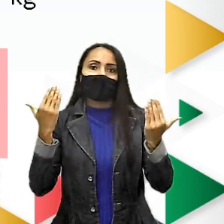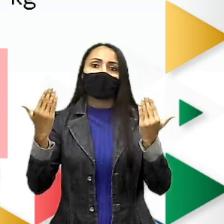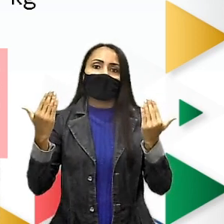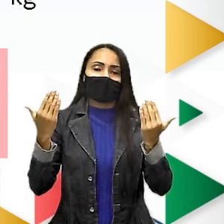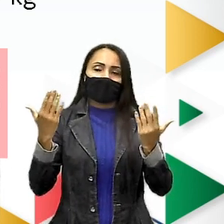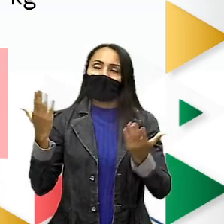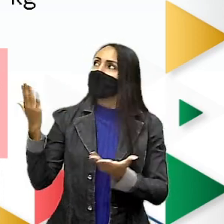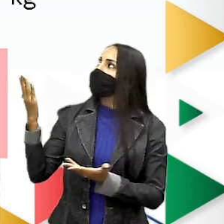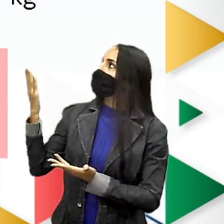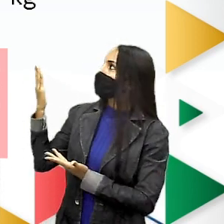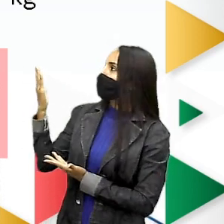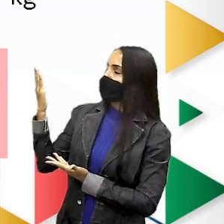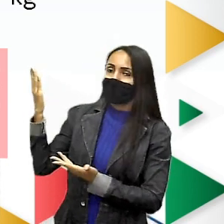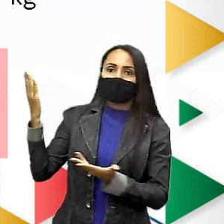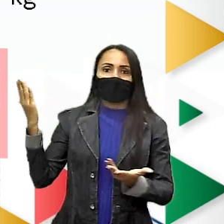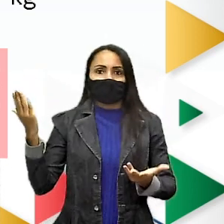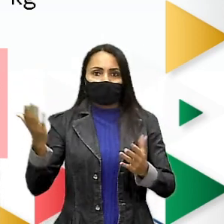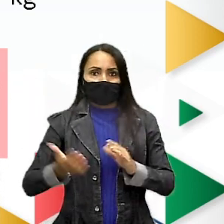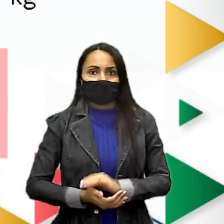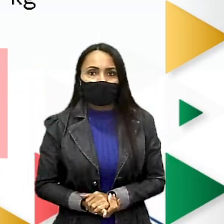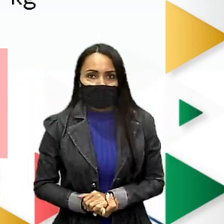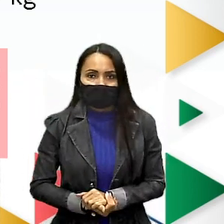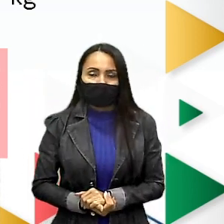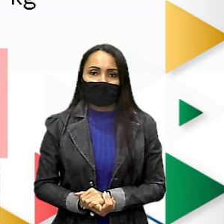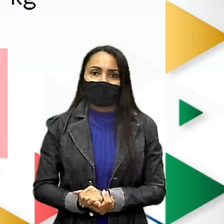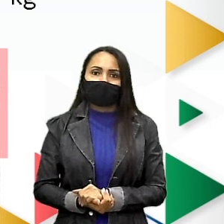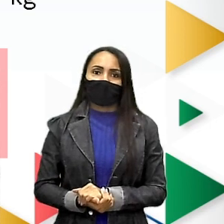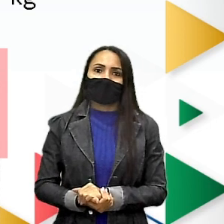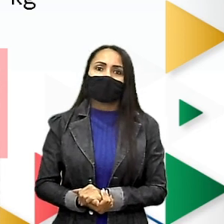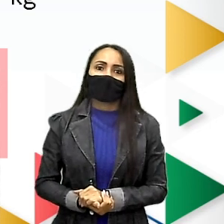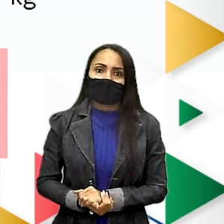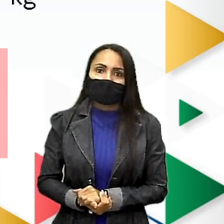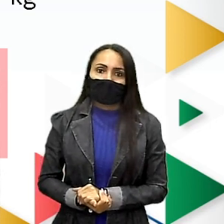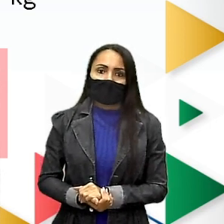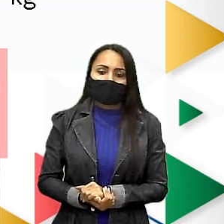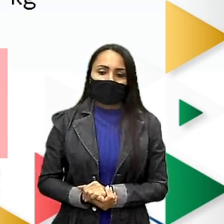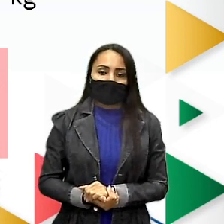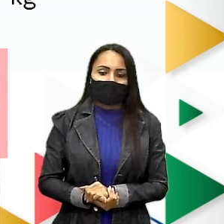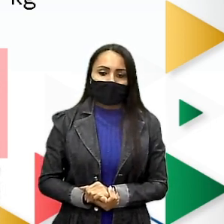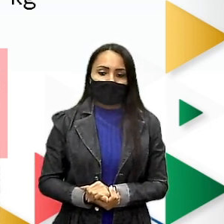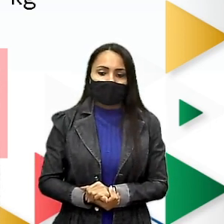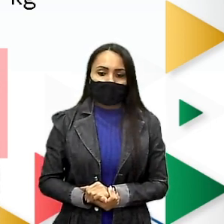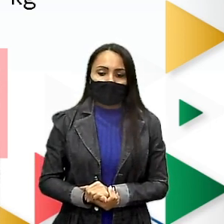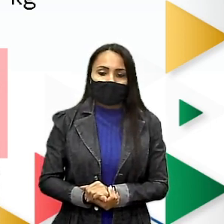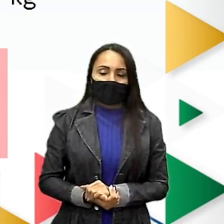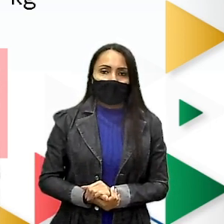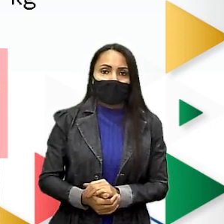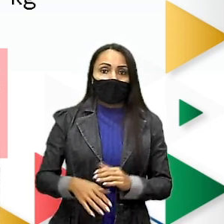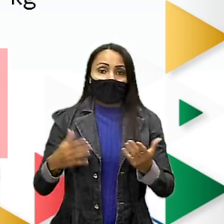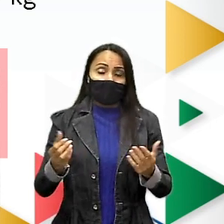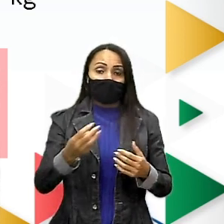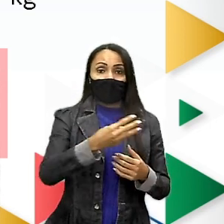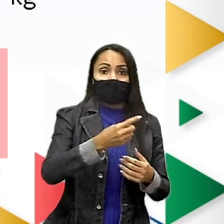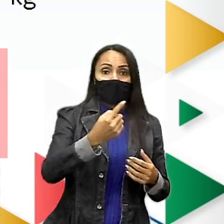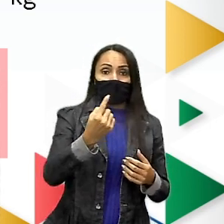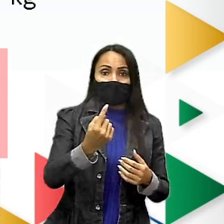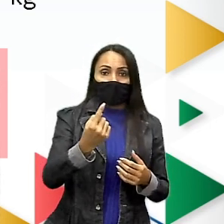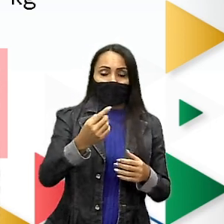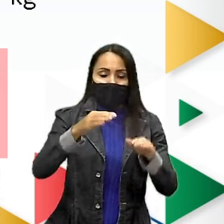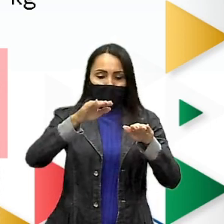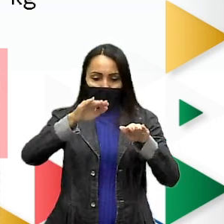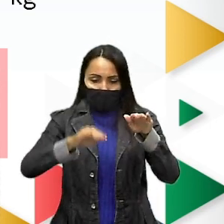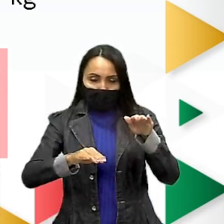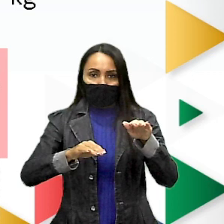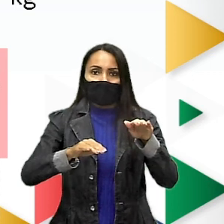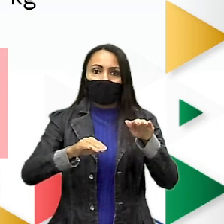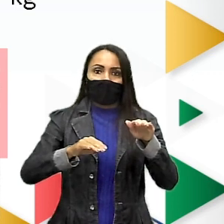está aí. Então, comparado 27 com 31, 27 tem uma maior carga, tá? E o 31 é menor